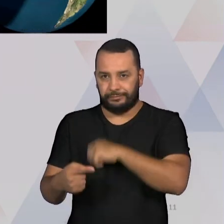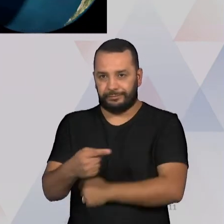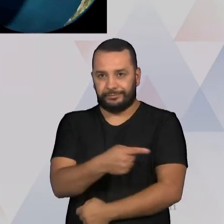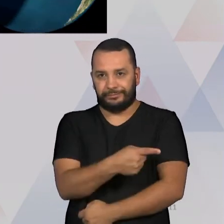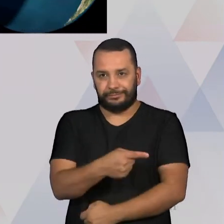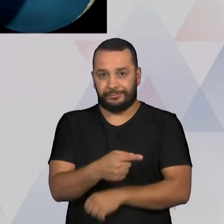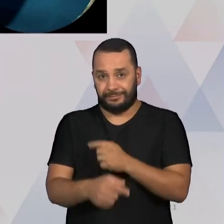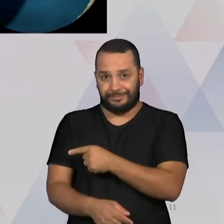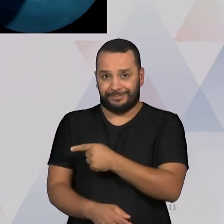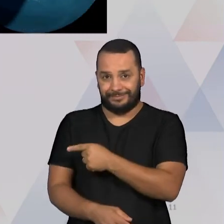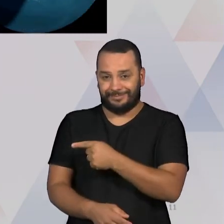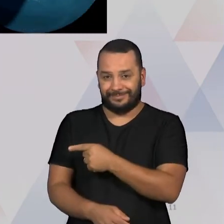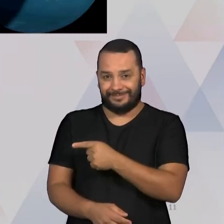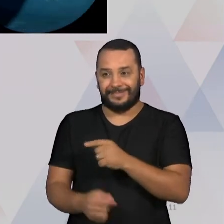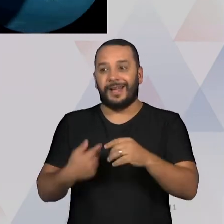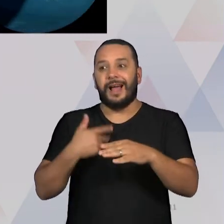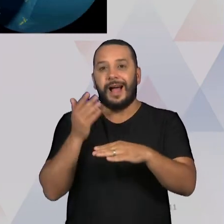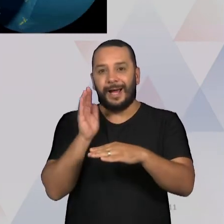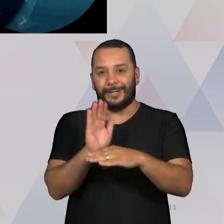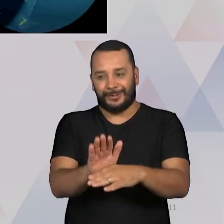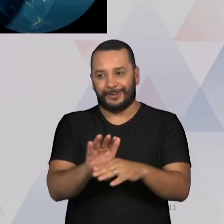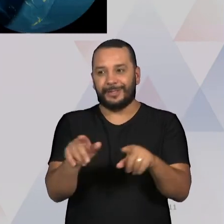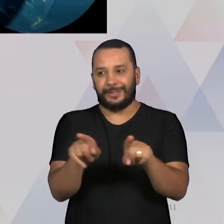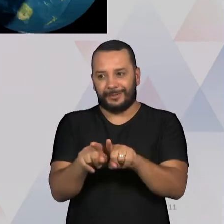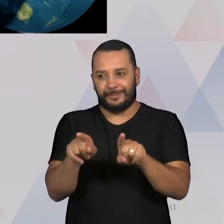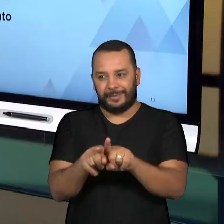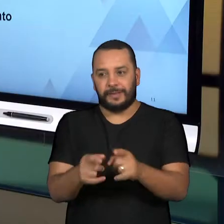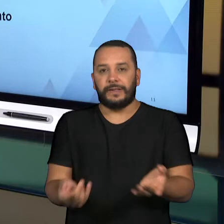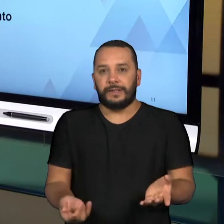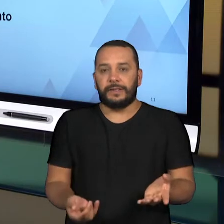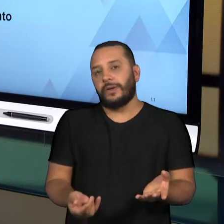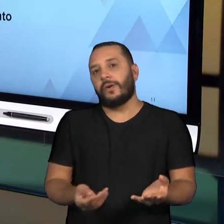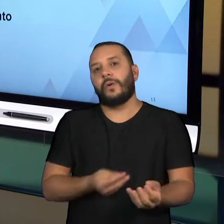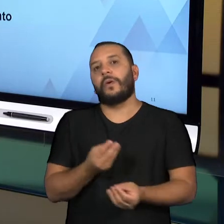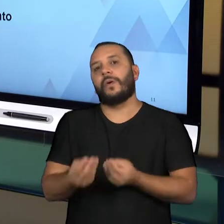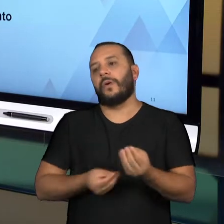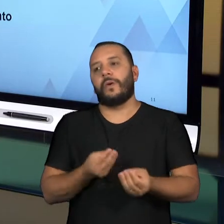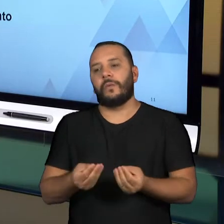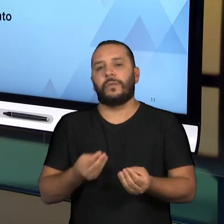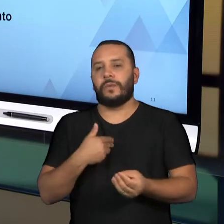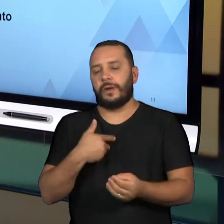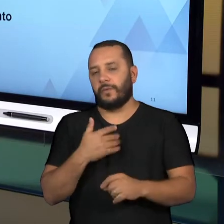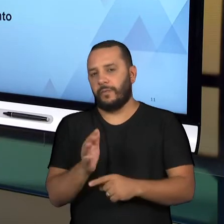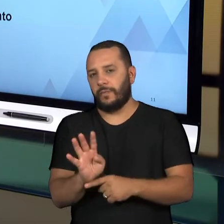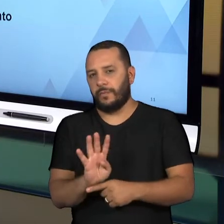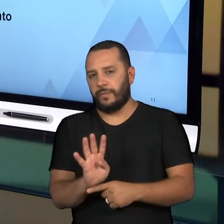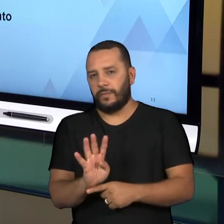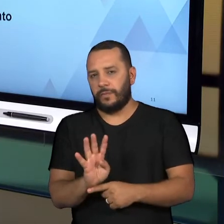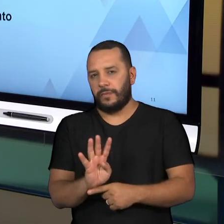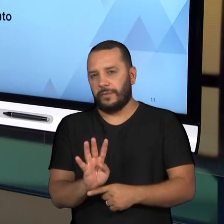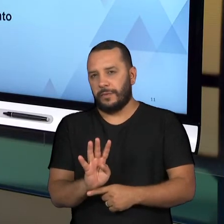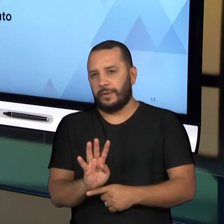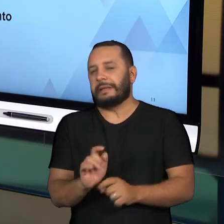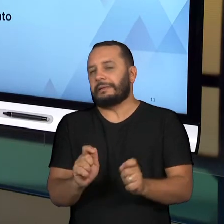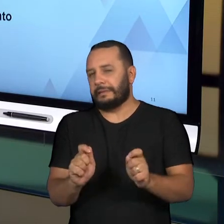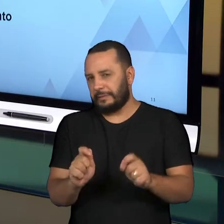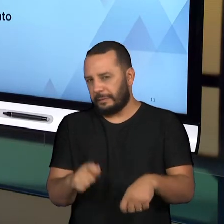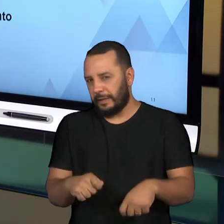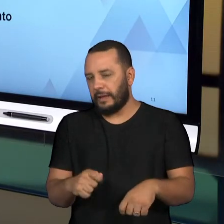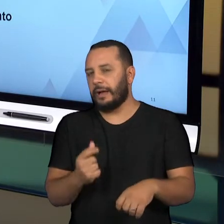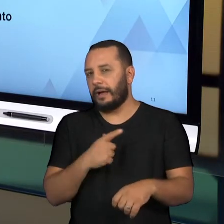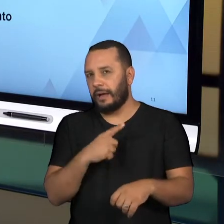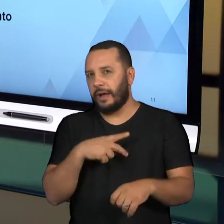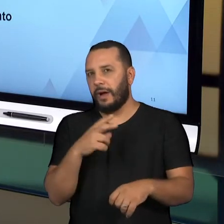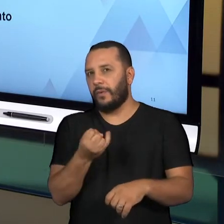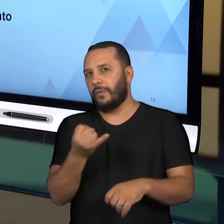auxilia na inclusão disso é então se eu estou produzindo uma vídeo aula porque não utilizar